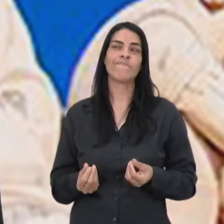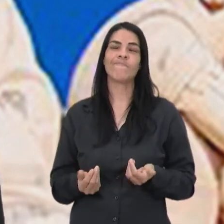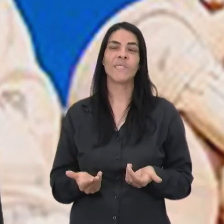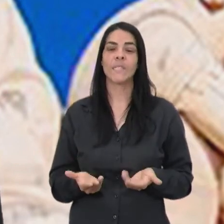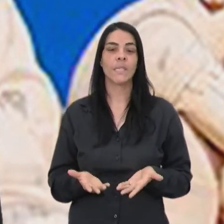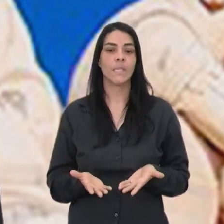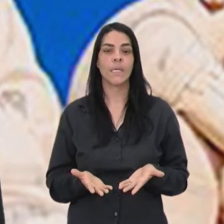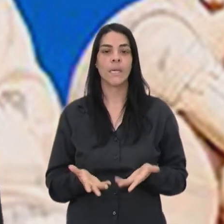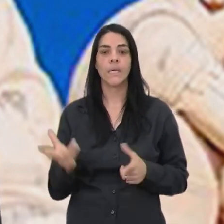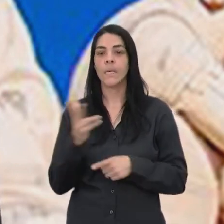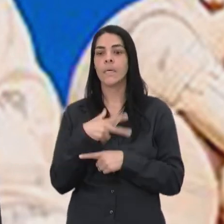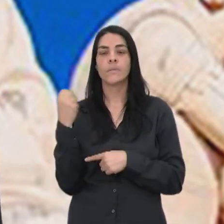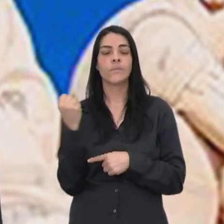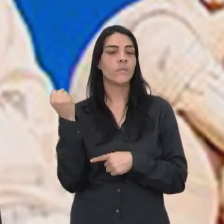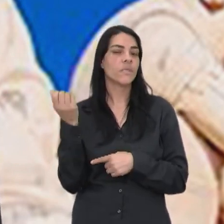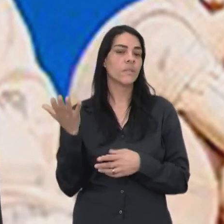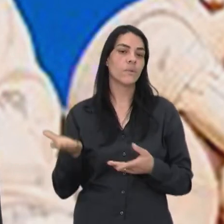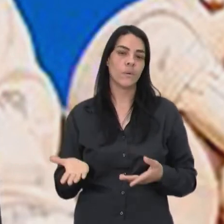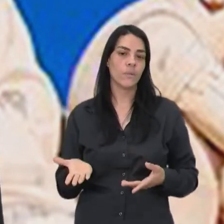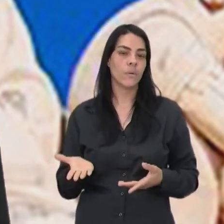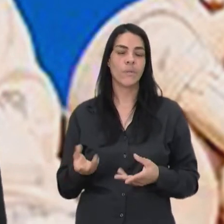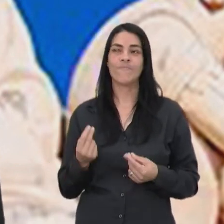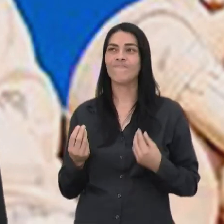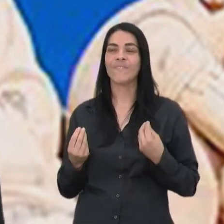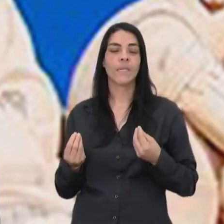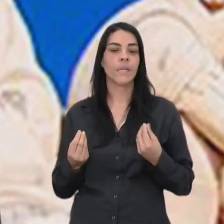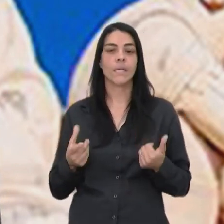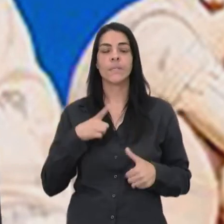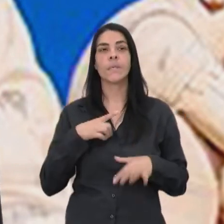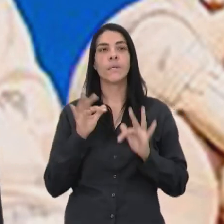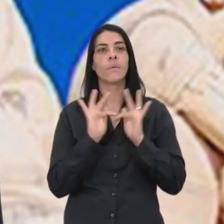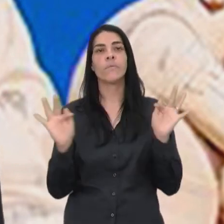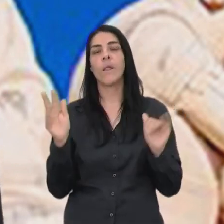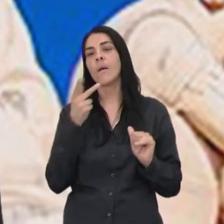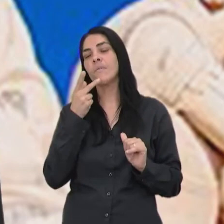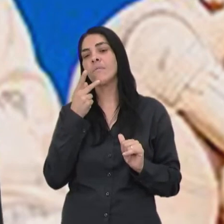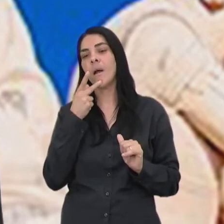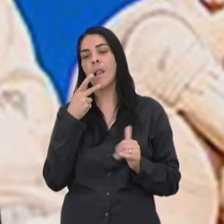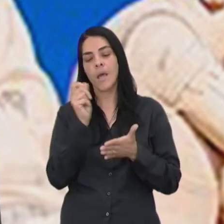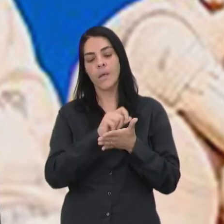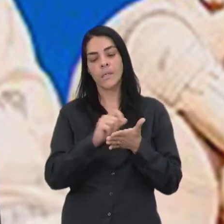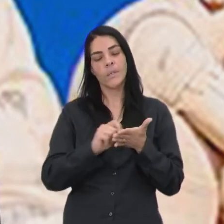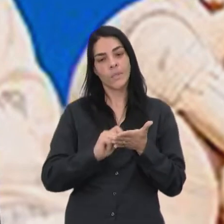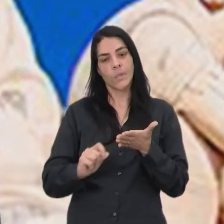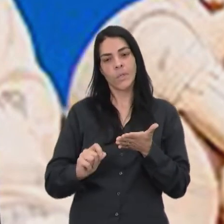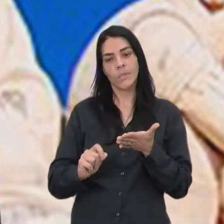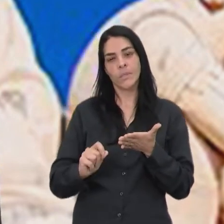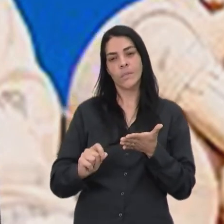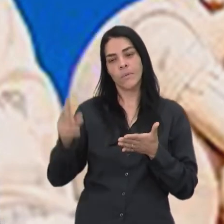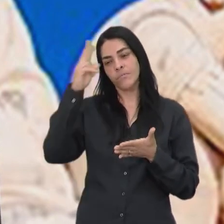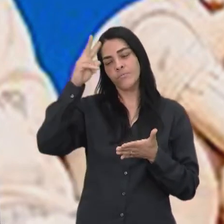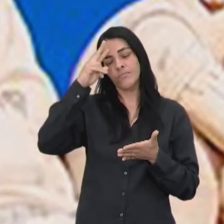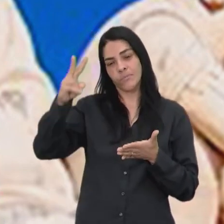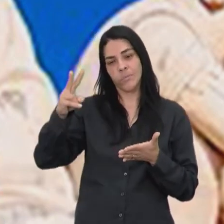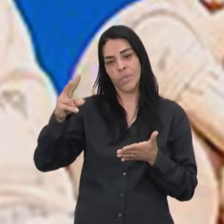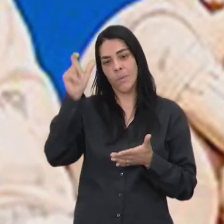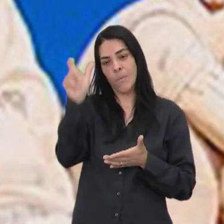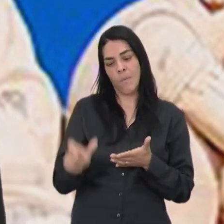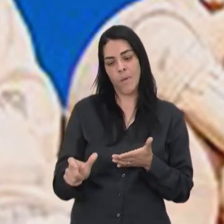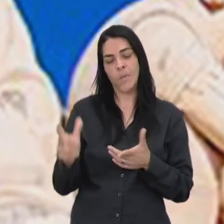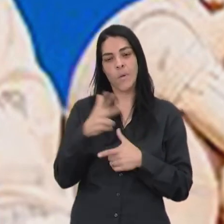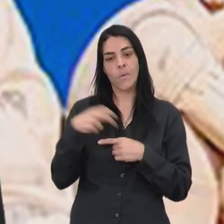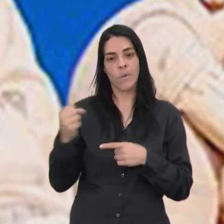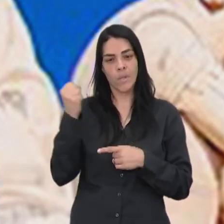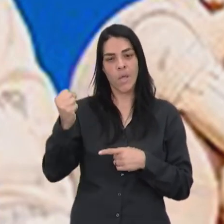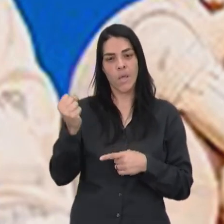assim, do vencedor só, né? Então, tem até uma frase que diz que a história é escrita pelos vencedores, né? Por isso que a nossa história aqui,